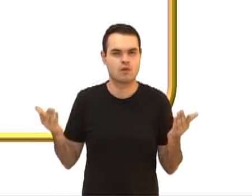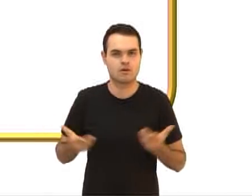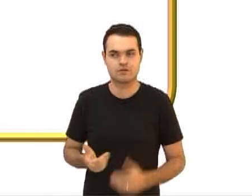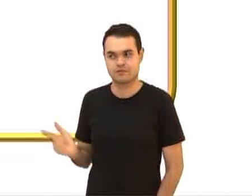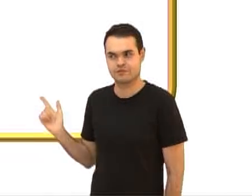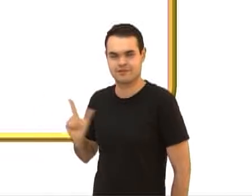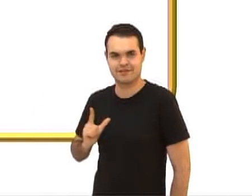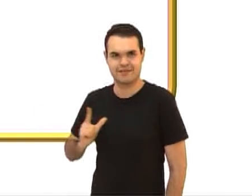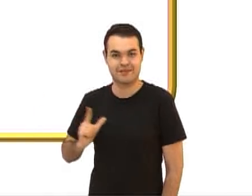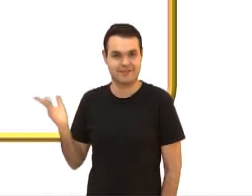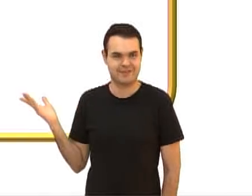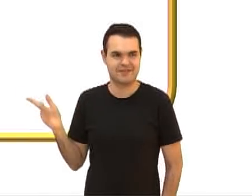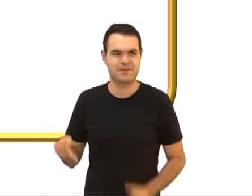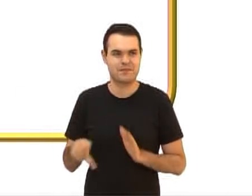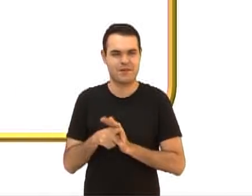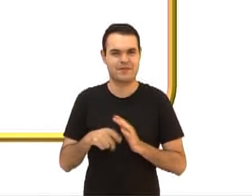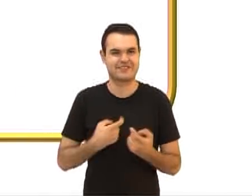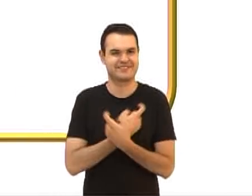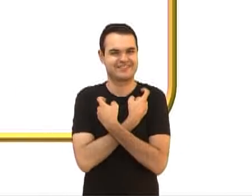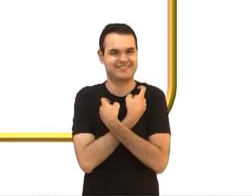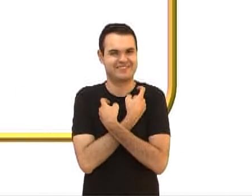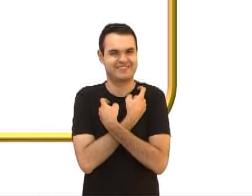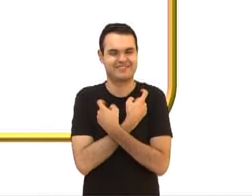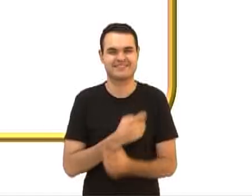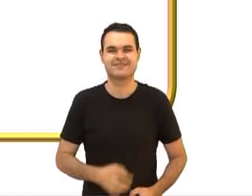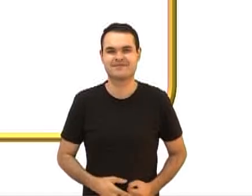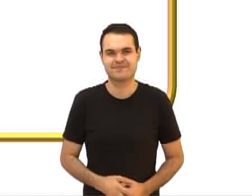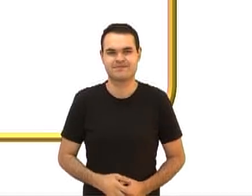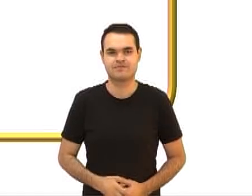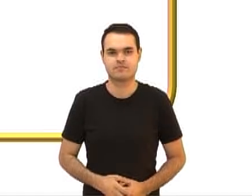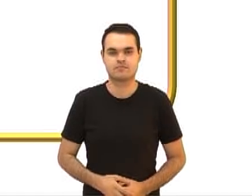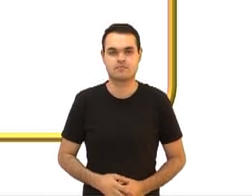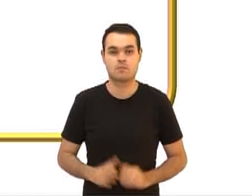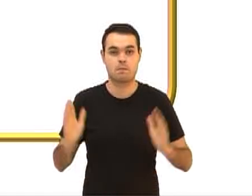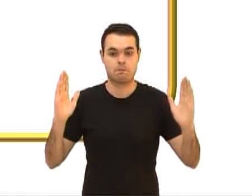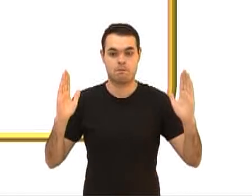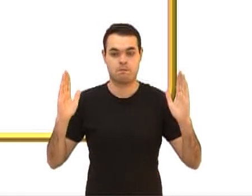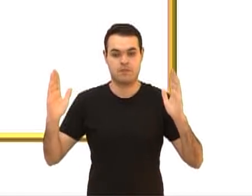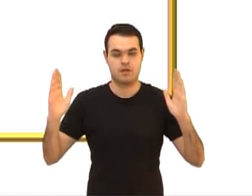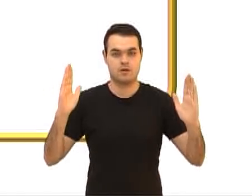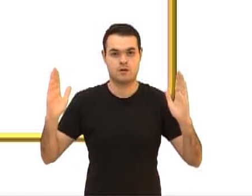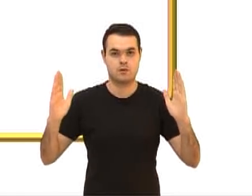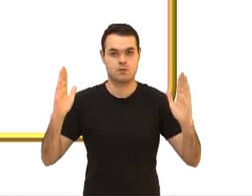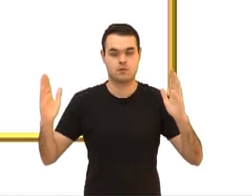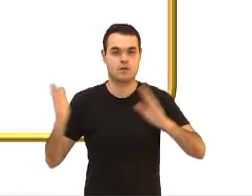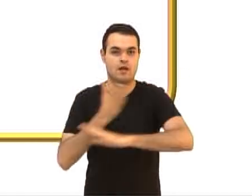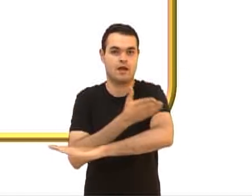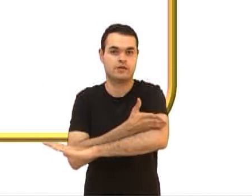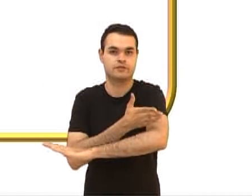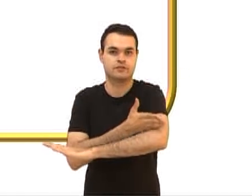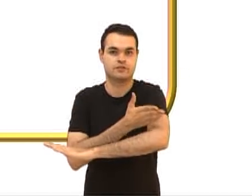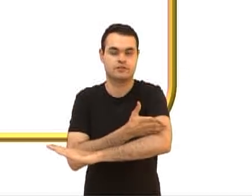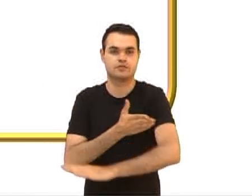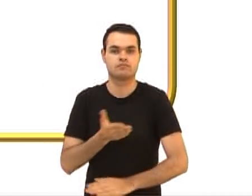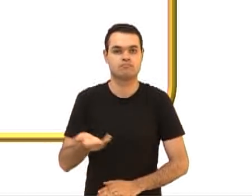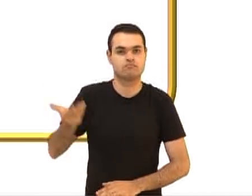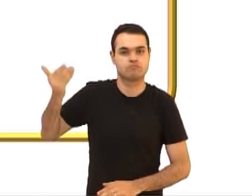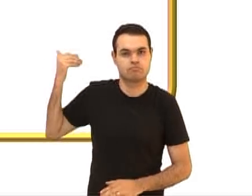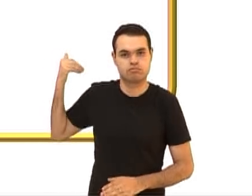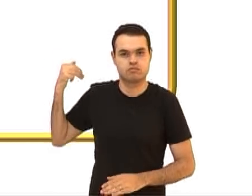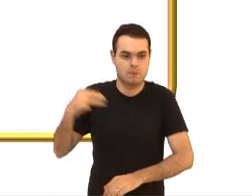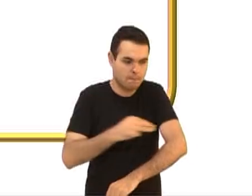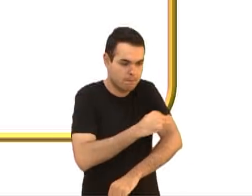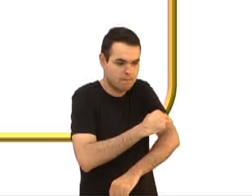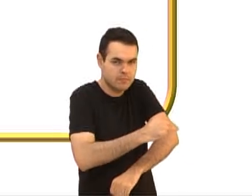ó, o faraó, né? Então hoje a gente vai analisar o período da antiguidade e suas manifestações artísticas, passando pela